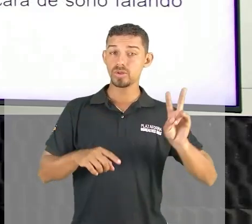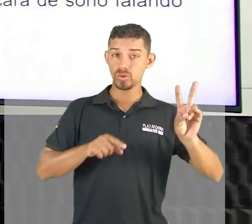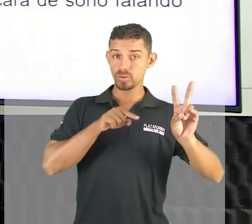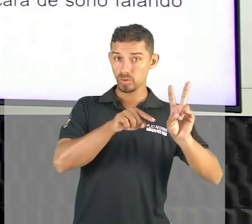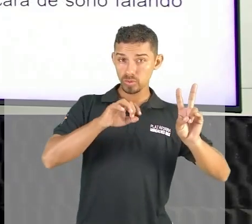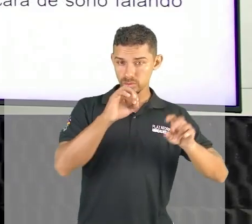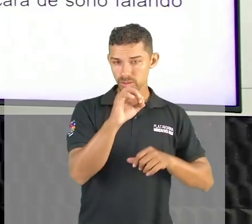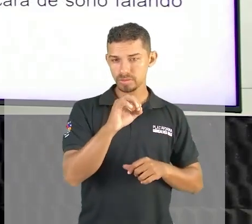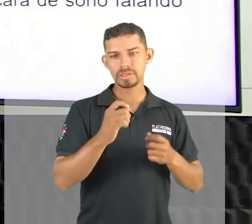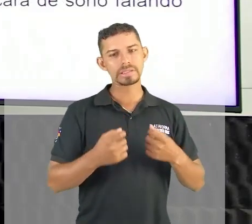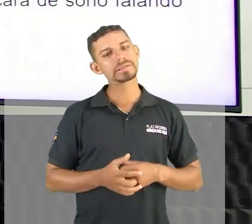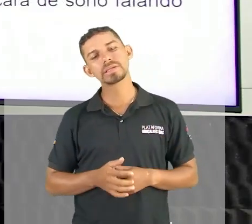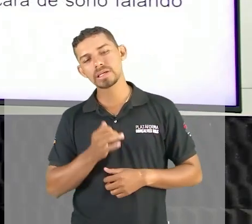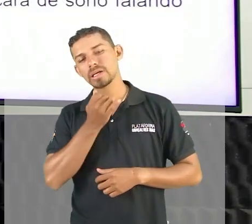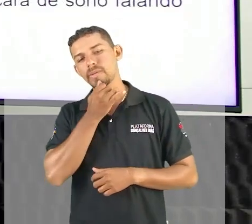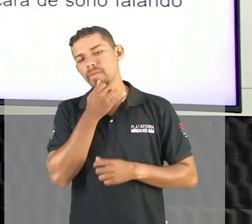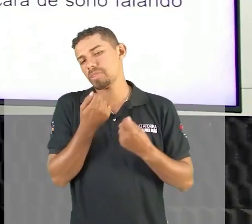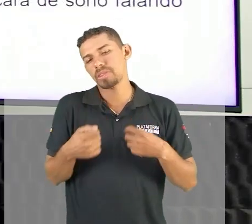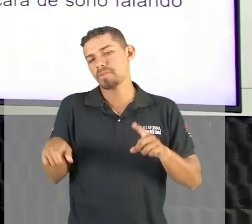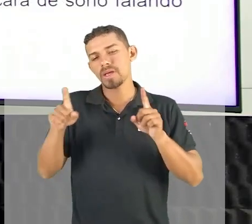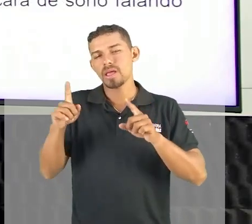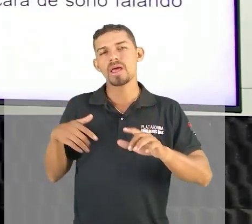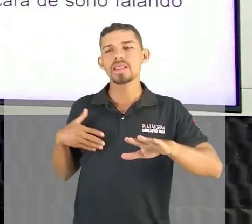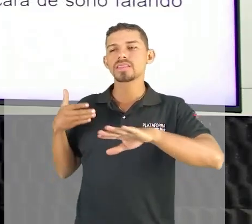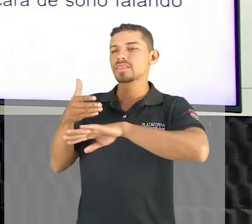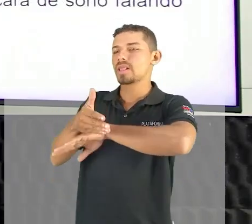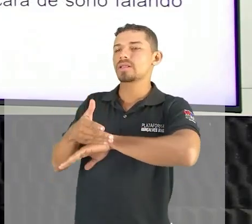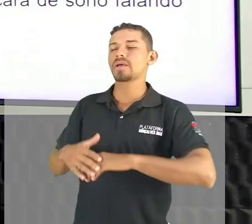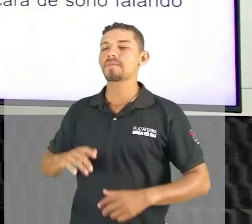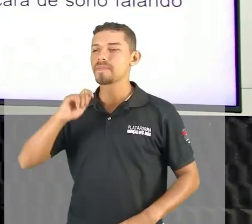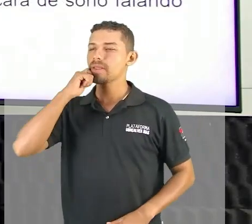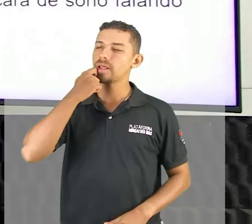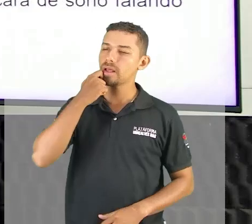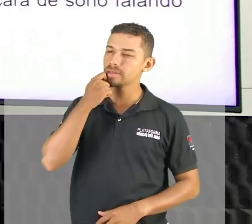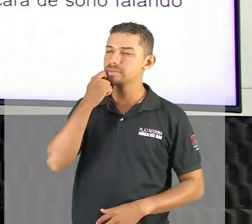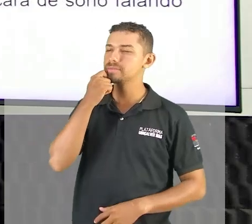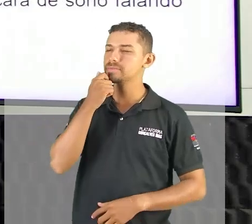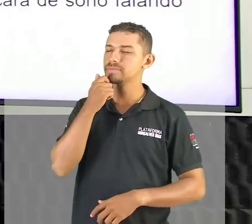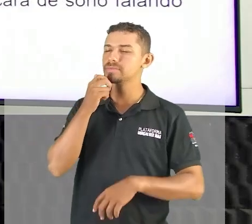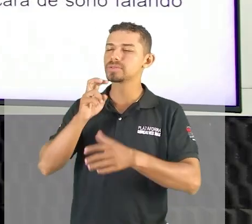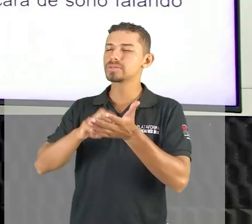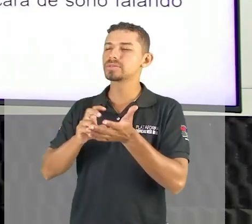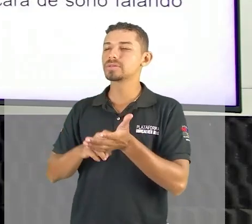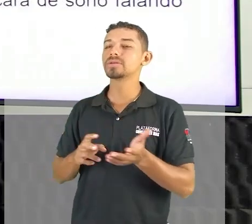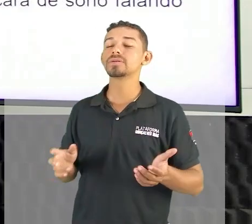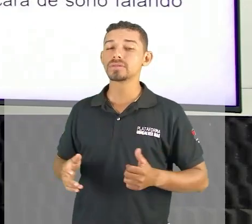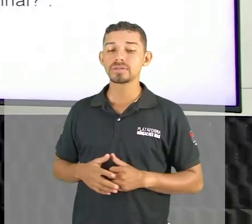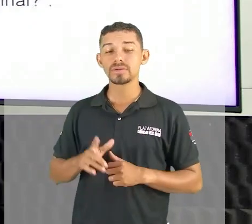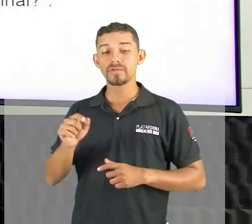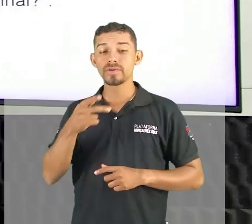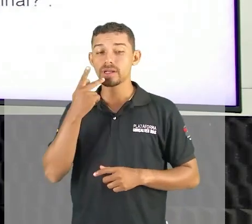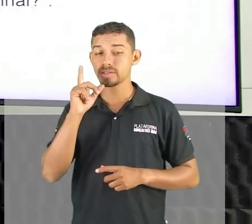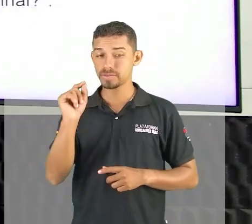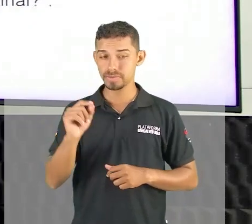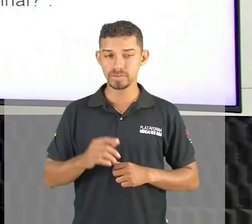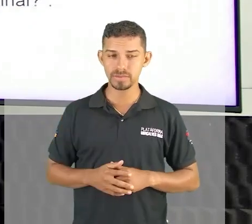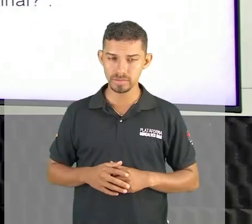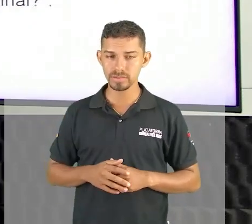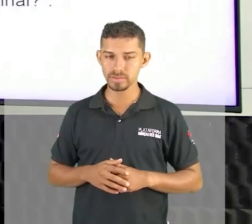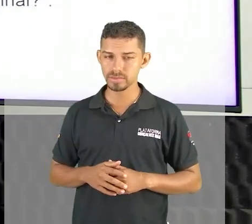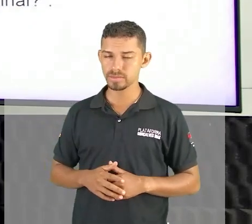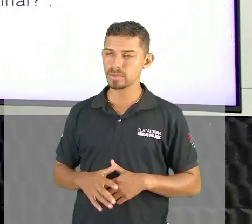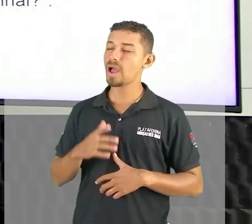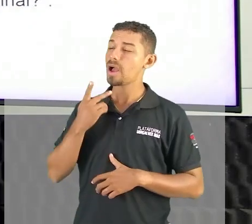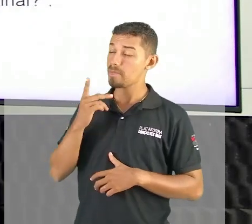até porque não tem necessidade de alguém entrar numa padaria de manhã com com aquela cara de sono falando o seguinte por